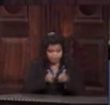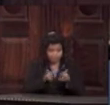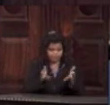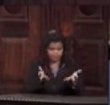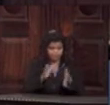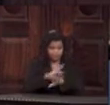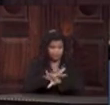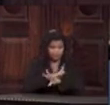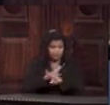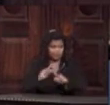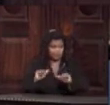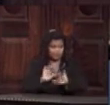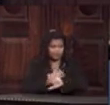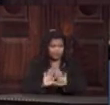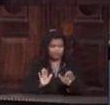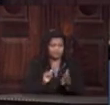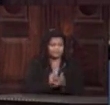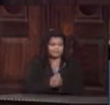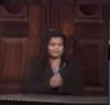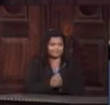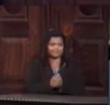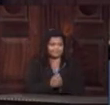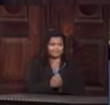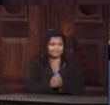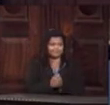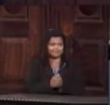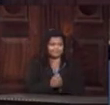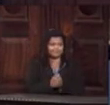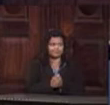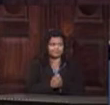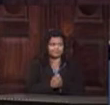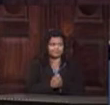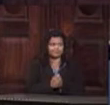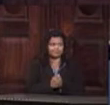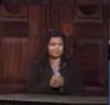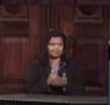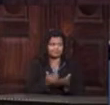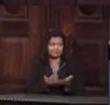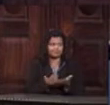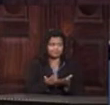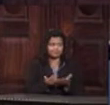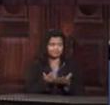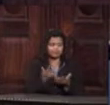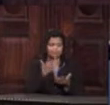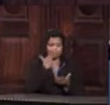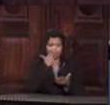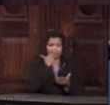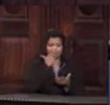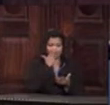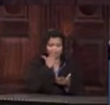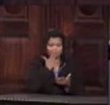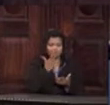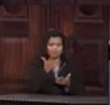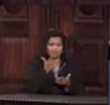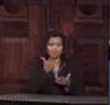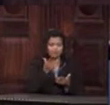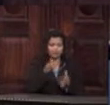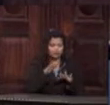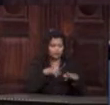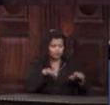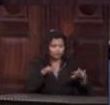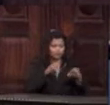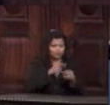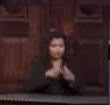colocar na cena internacional como país dependente de joelhos secundário que hoje